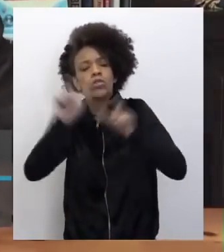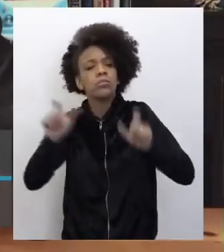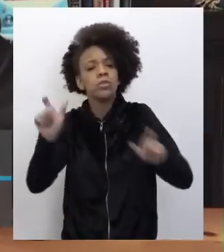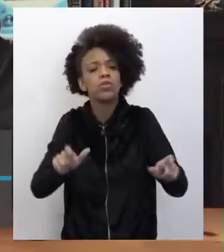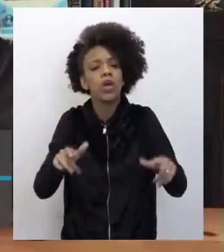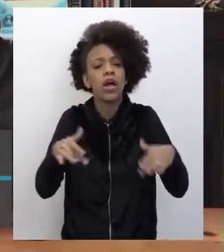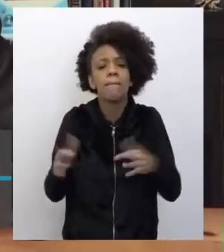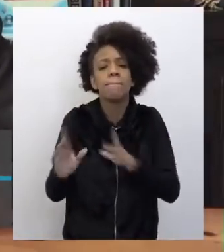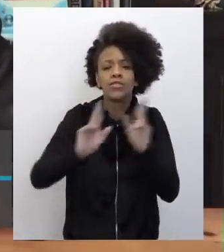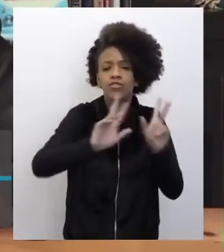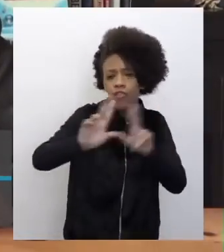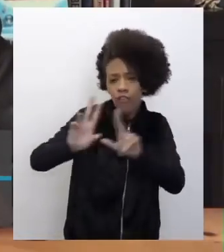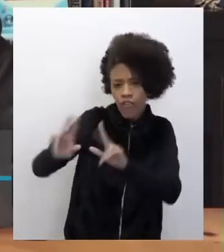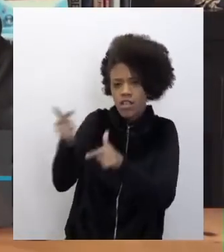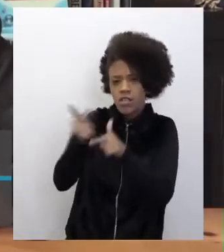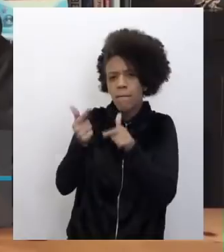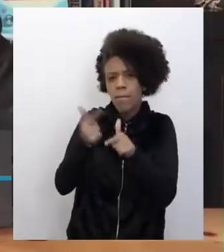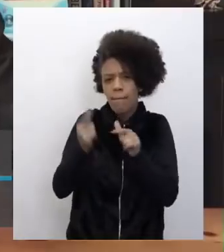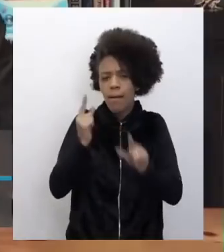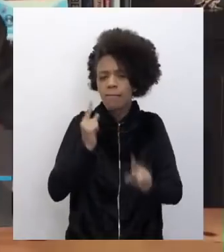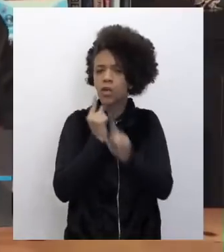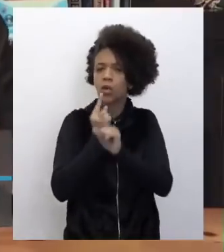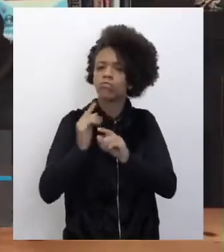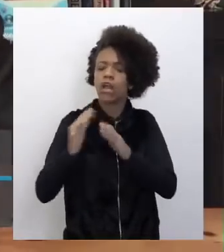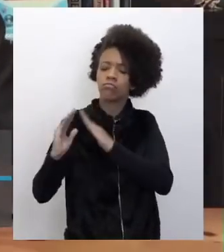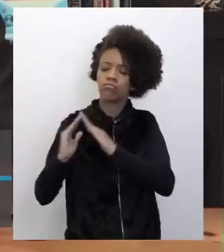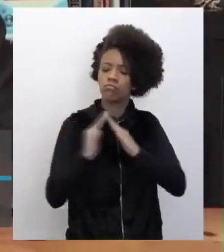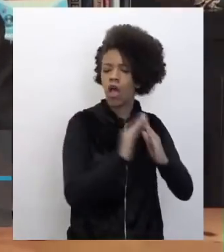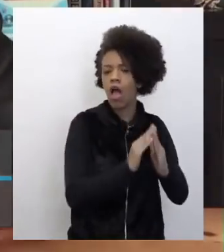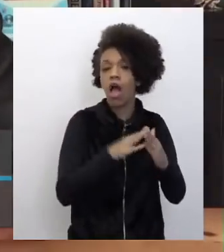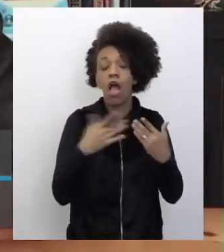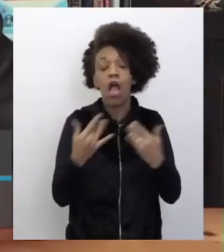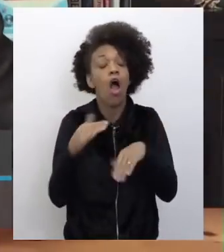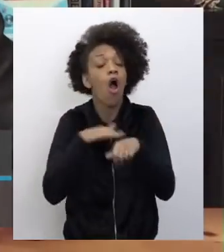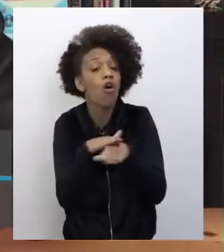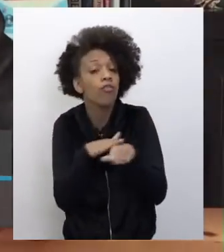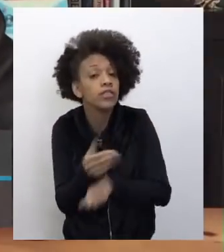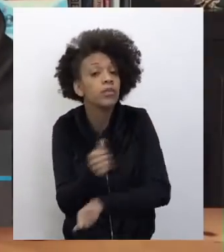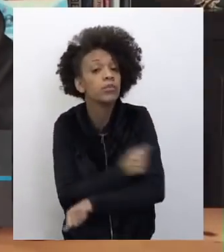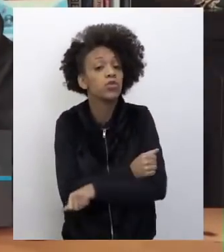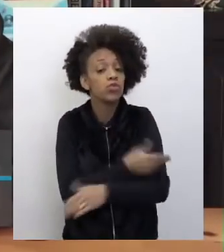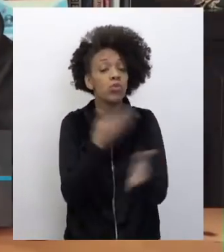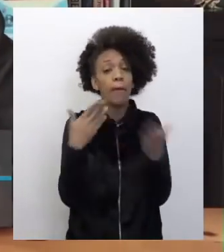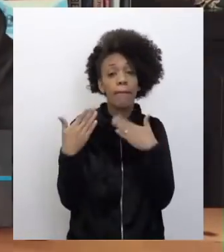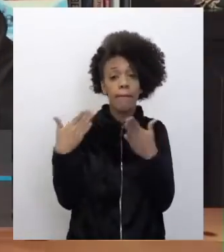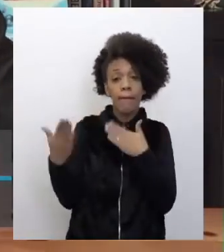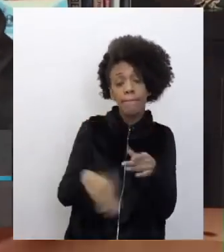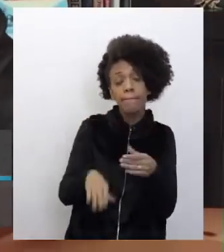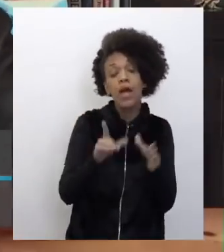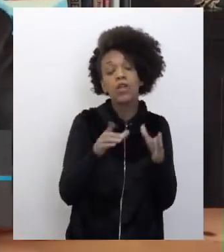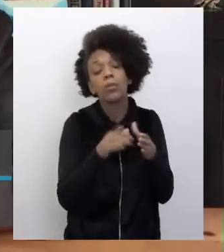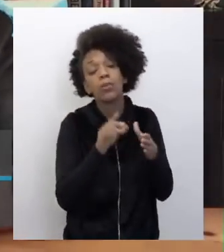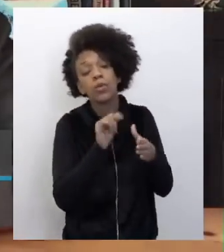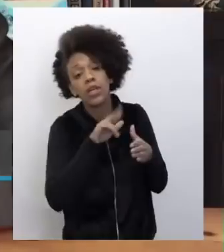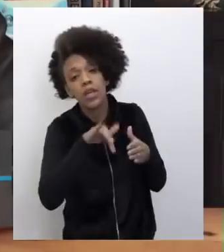para os diferentes problemas encontrados nas cidades. Nós conversamos com estudantes sobre o Grêmio Estudantil e ainda